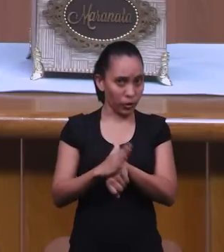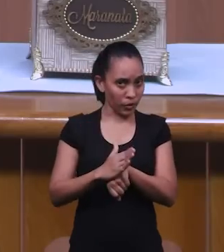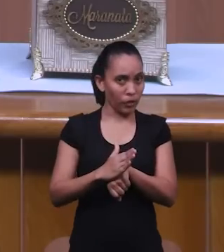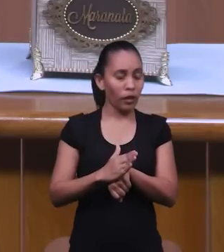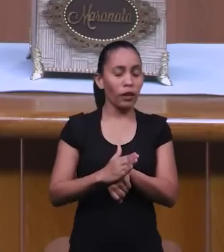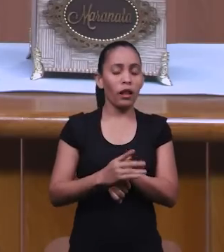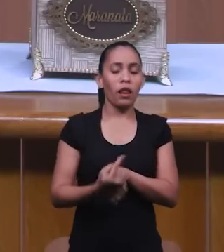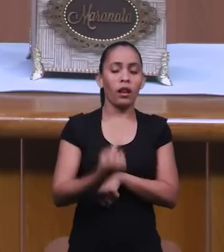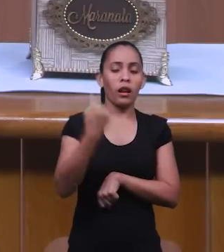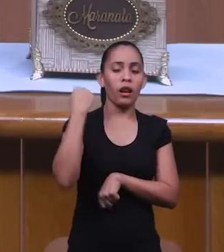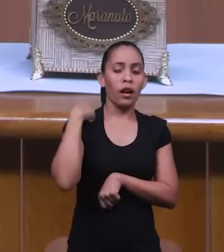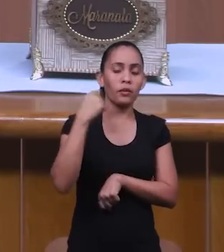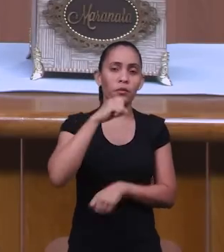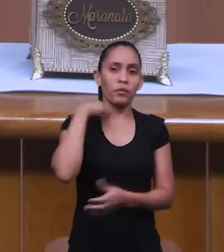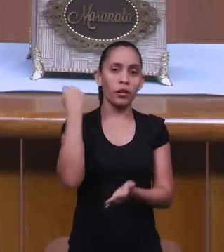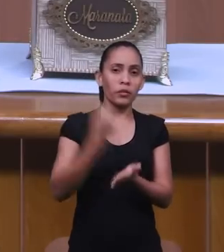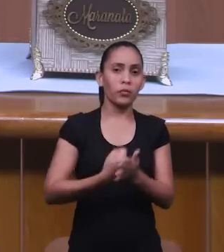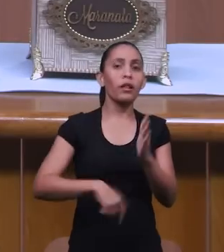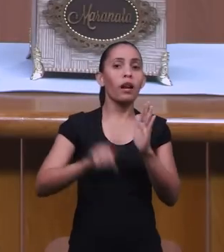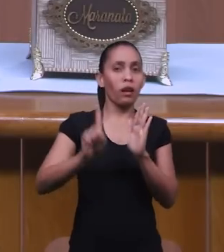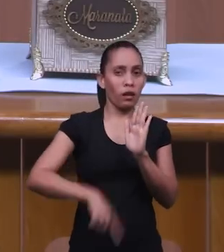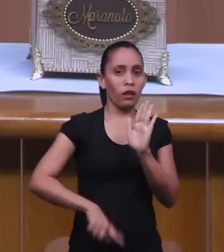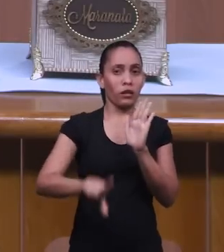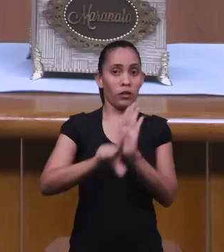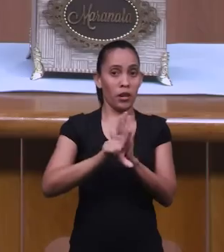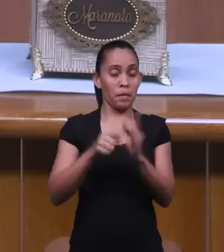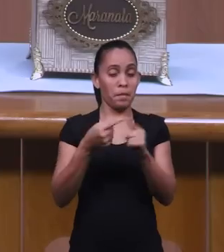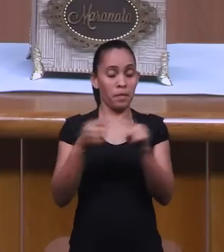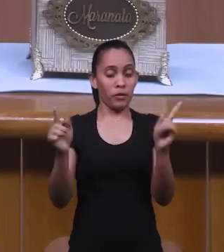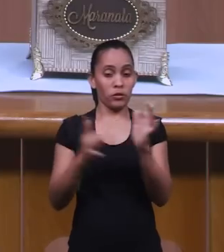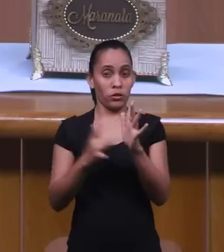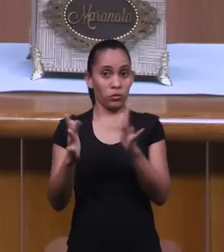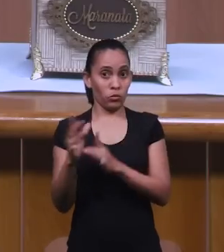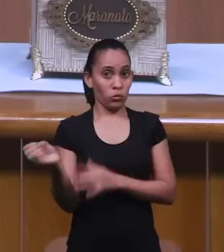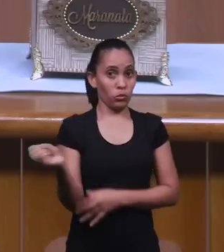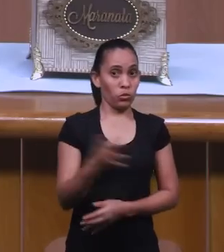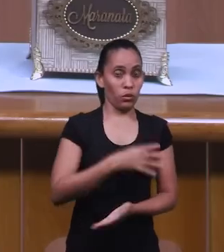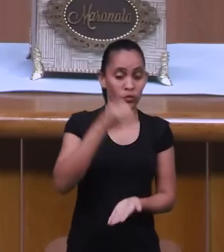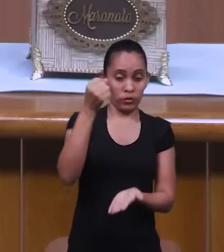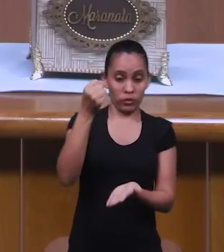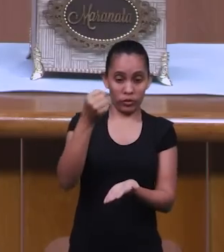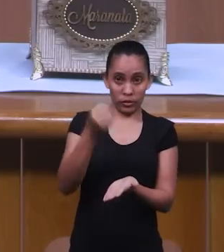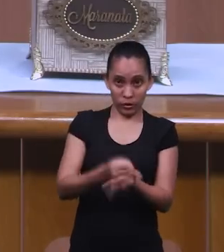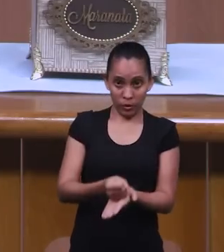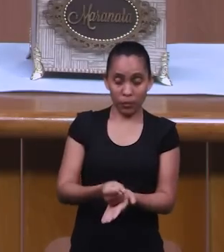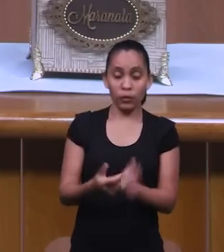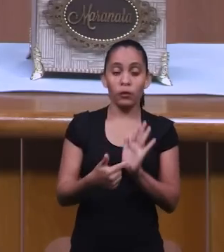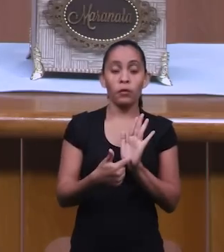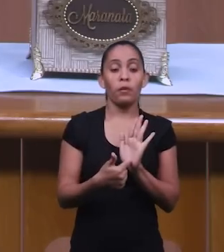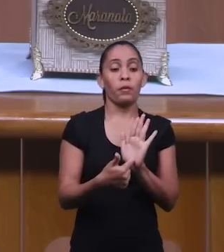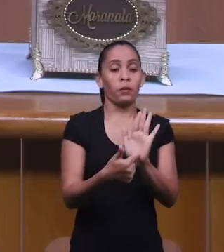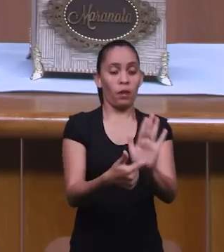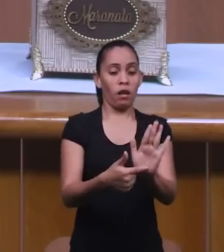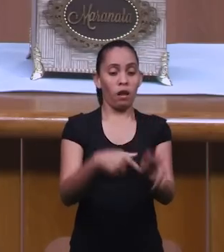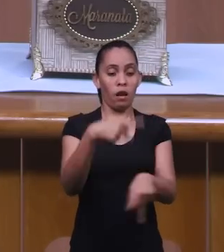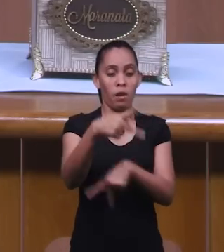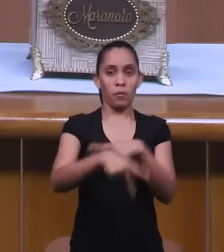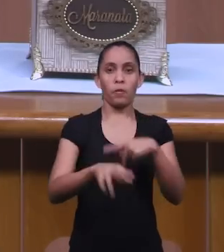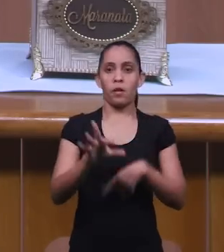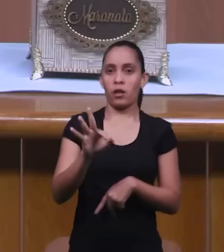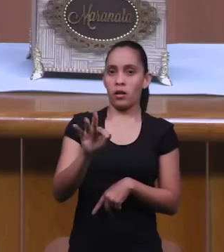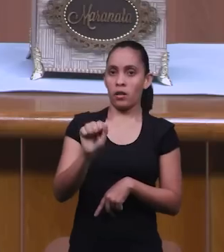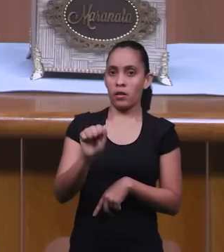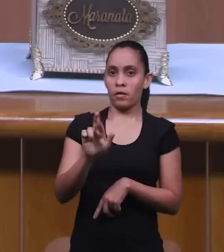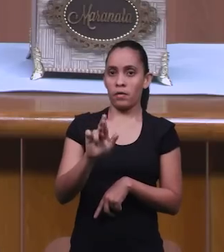era lei. No Novo Testamento, Jesus falando aos fariseus, só uma observação